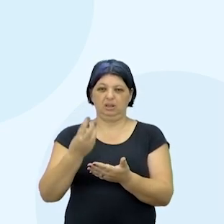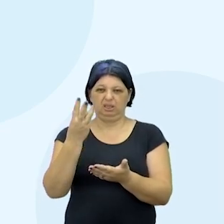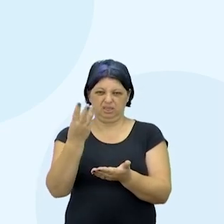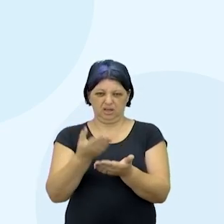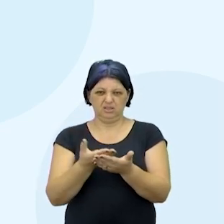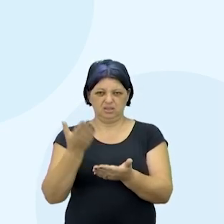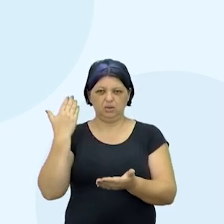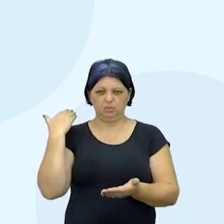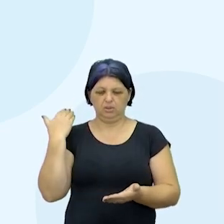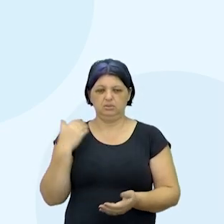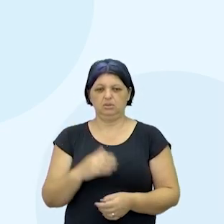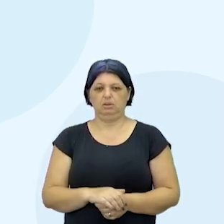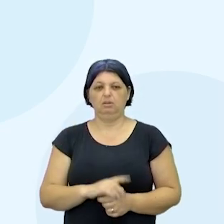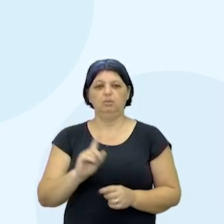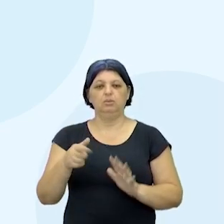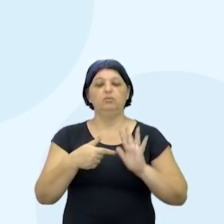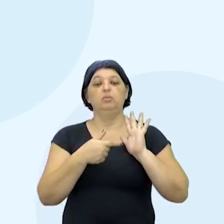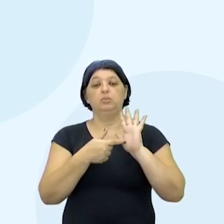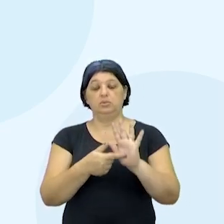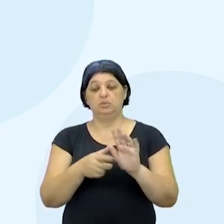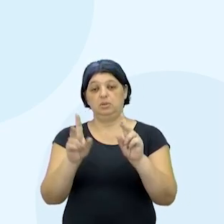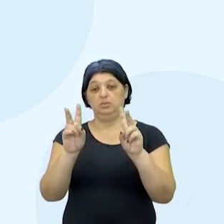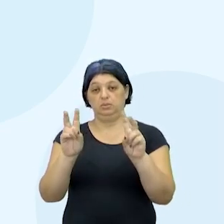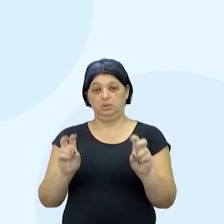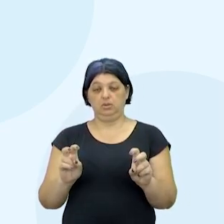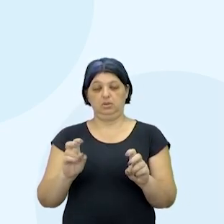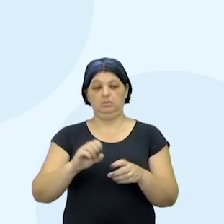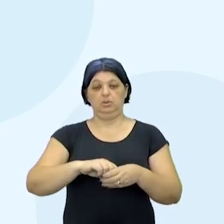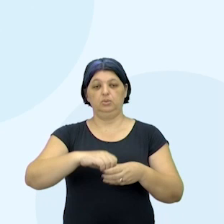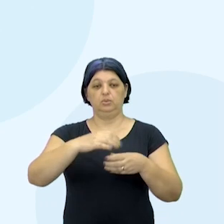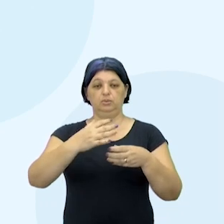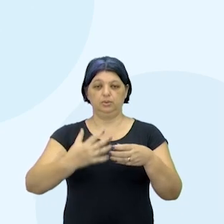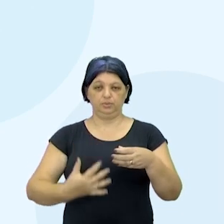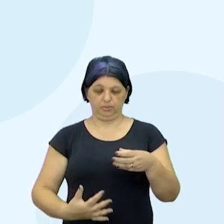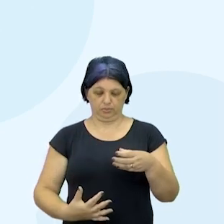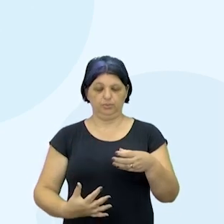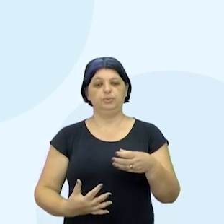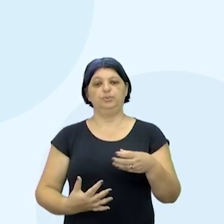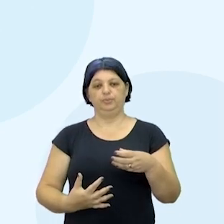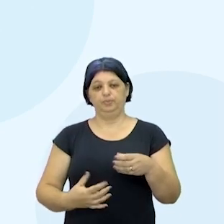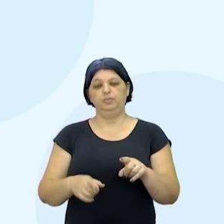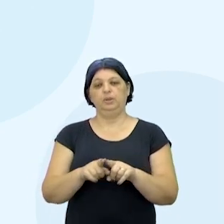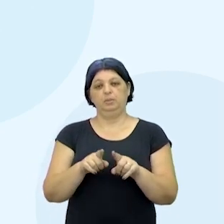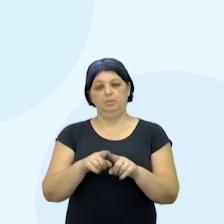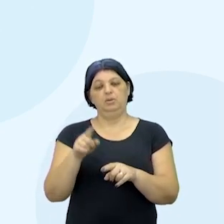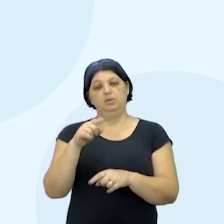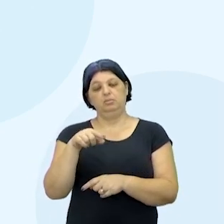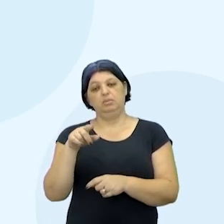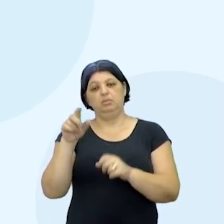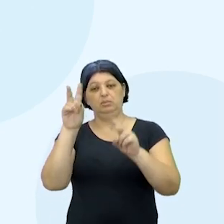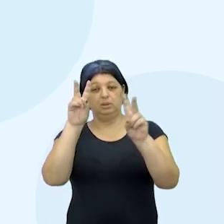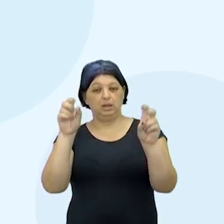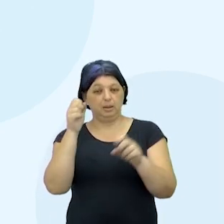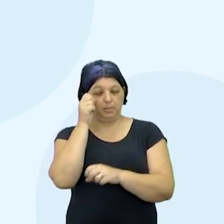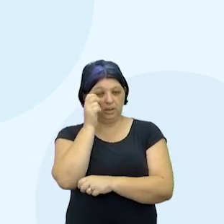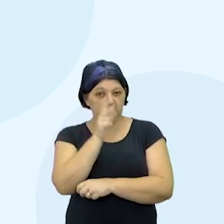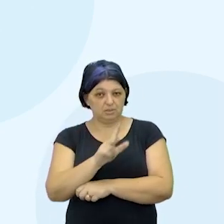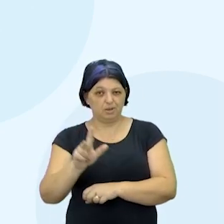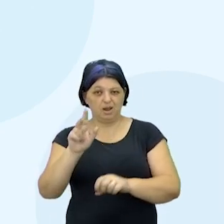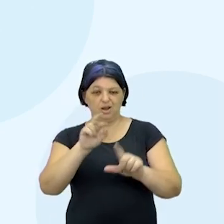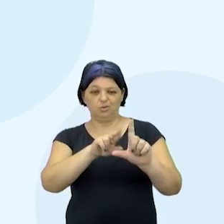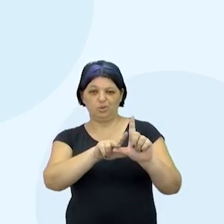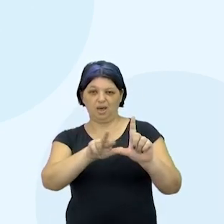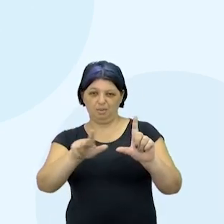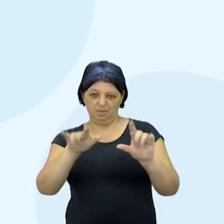passadas, quando foi apresentado aí, né, para vocês o Se Liga na Mídia. Por que investigação